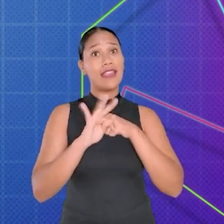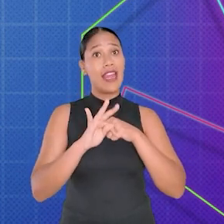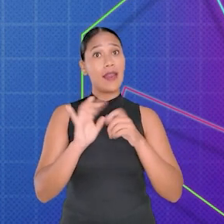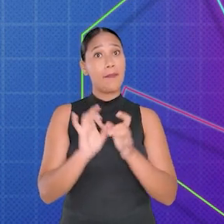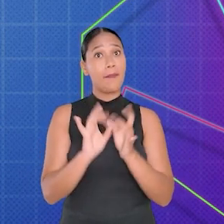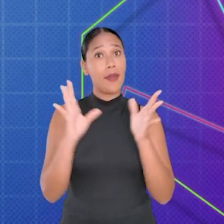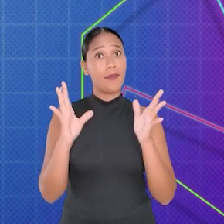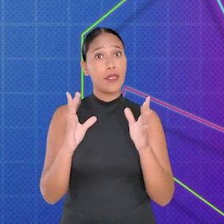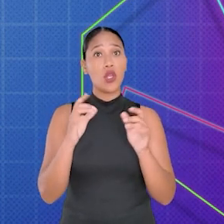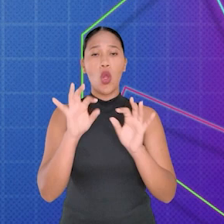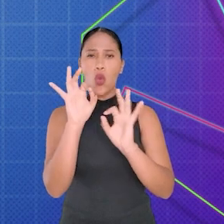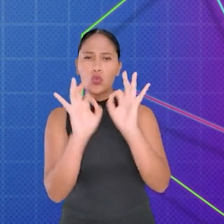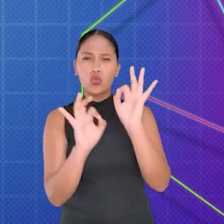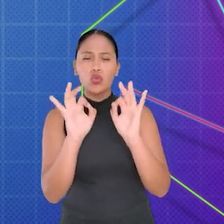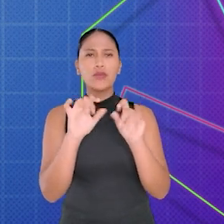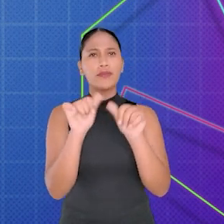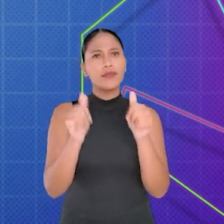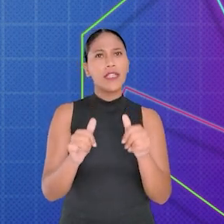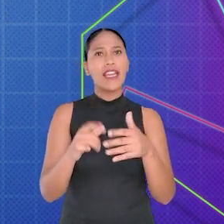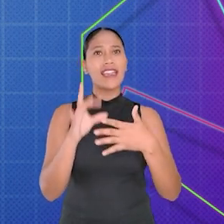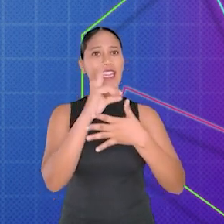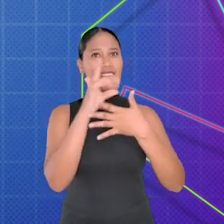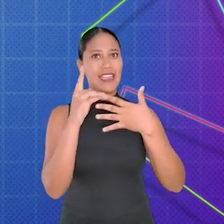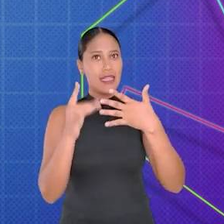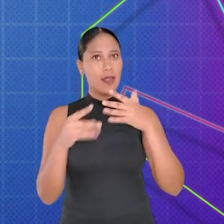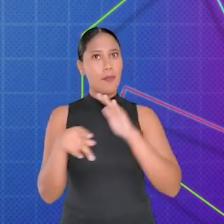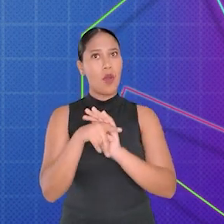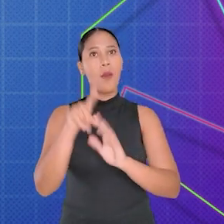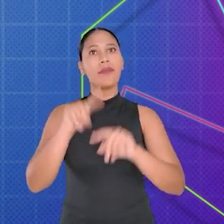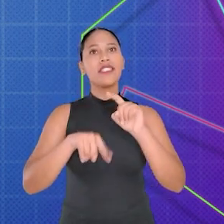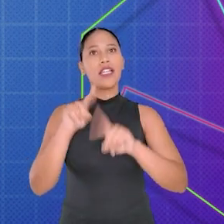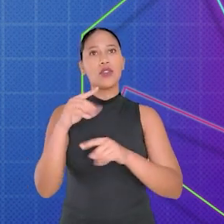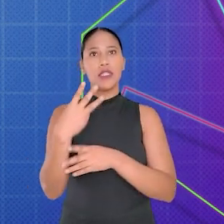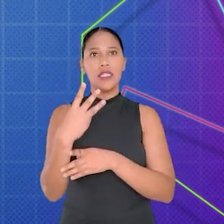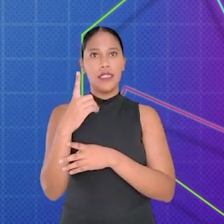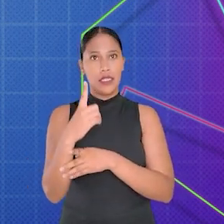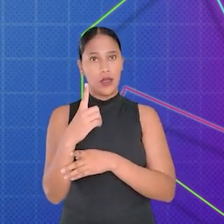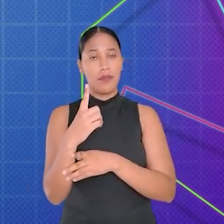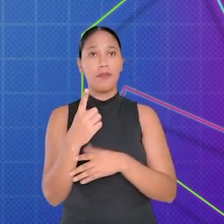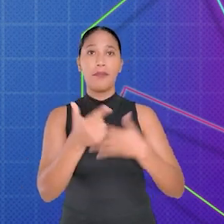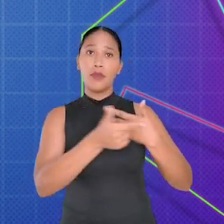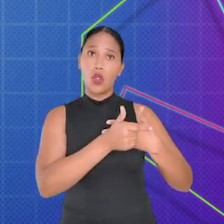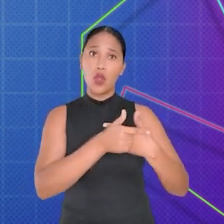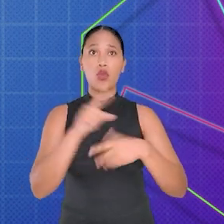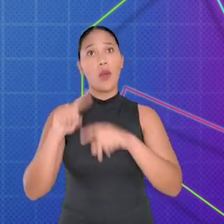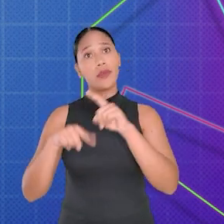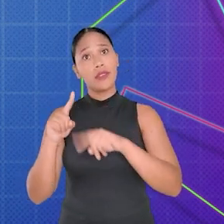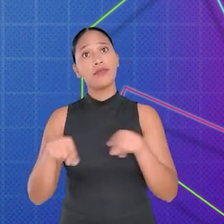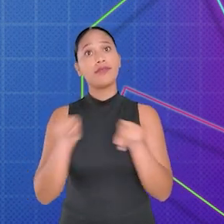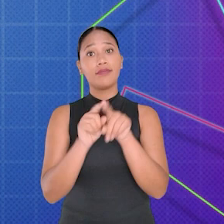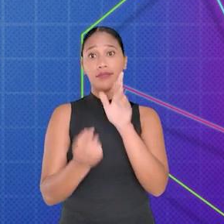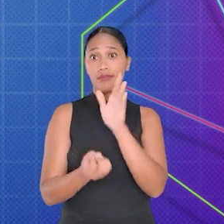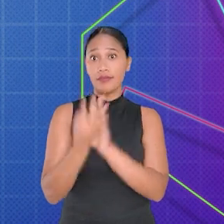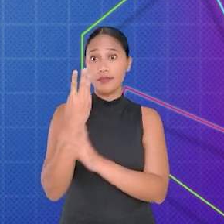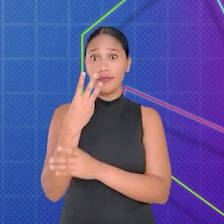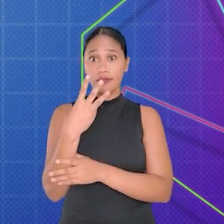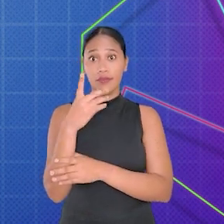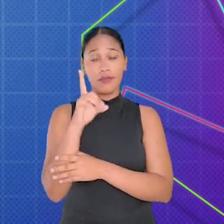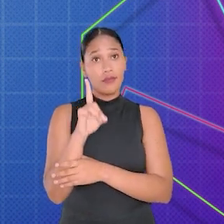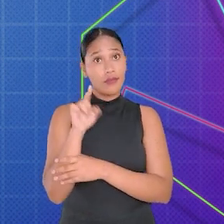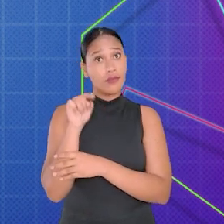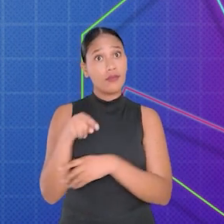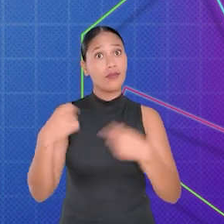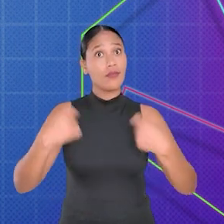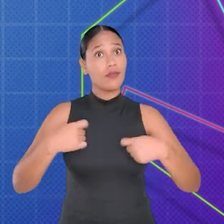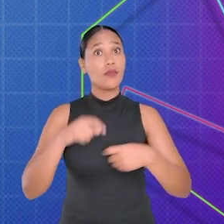de formas orgânicas e detalhes finos em objeto 3D, como personagens e objetos. Para criar uma escultura 3D no Blender, é